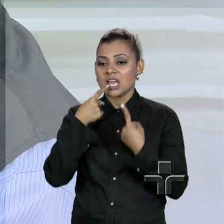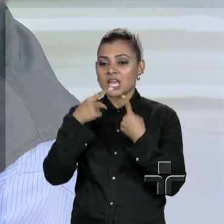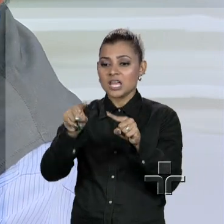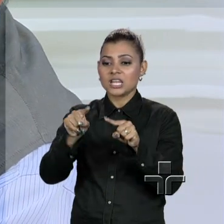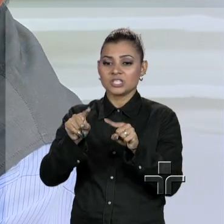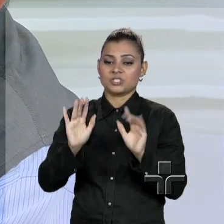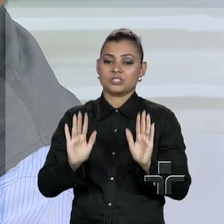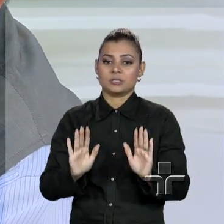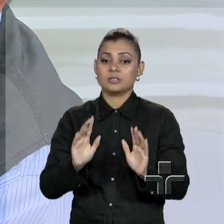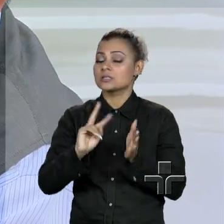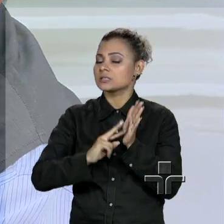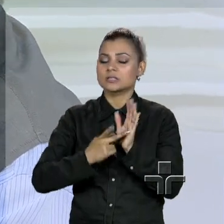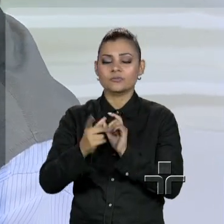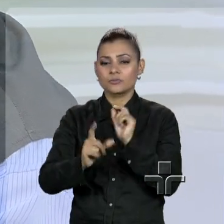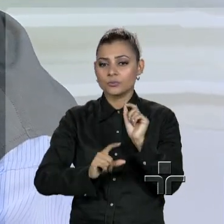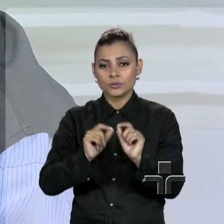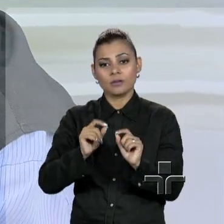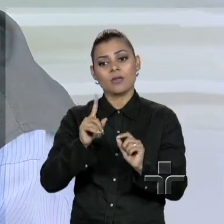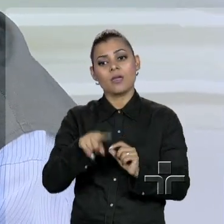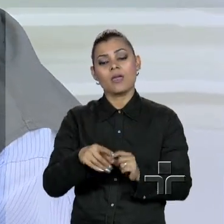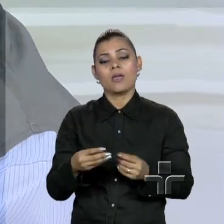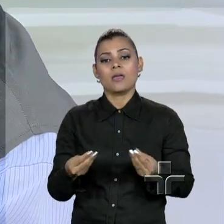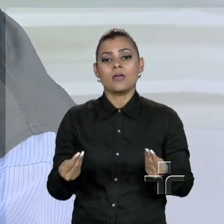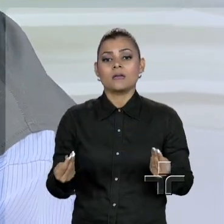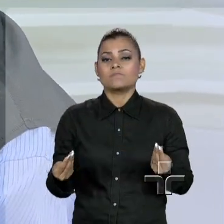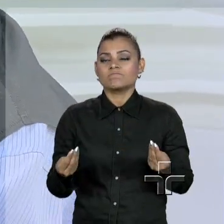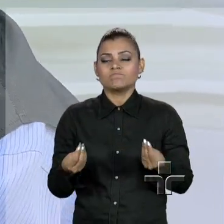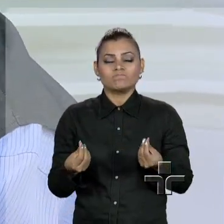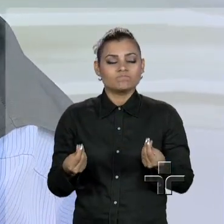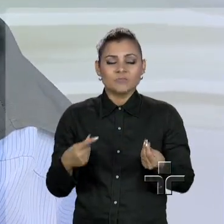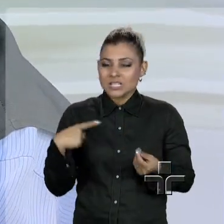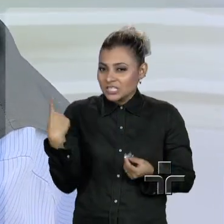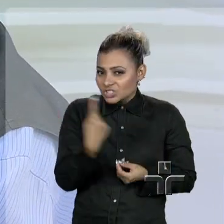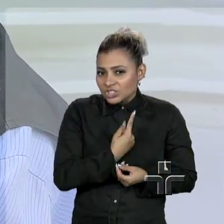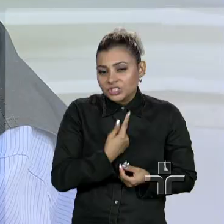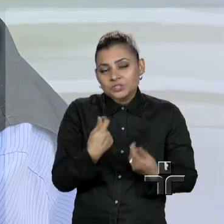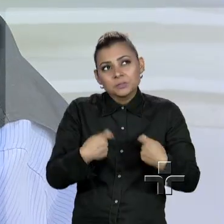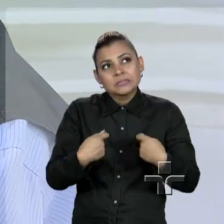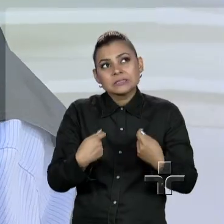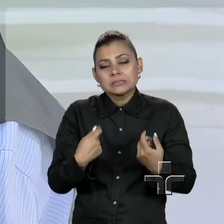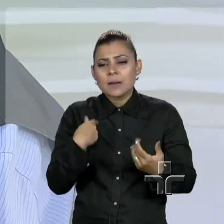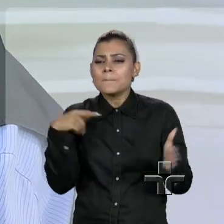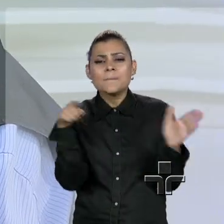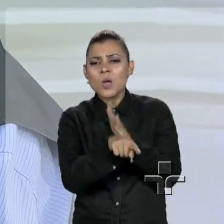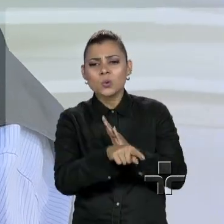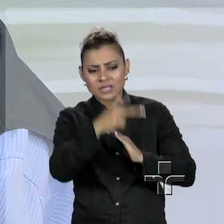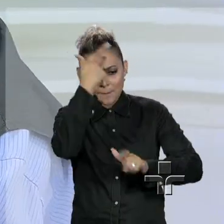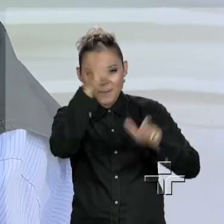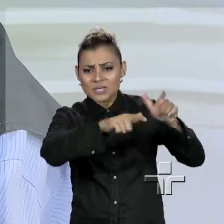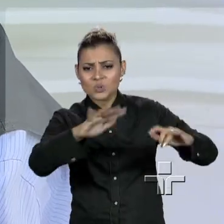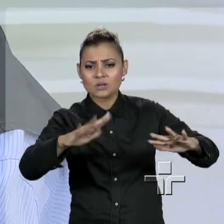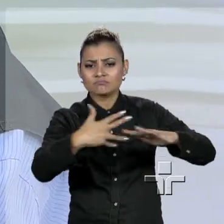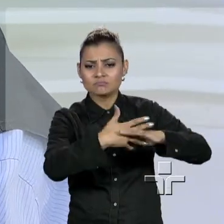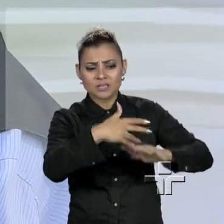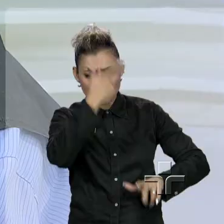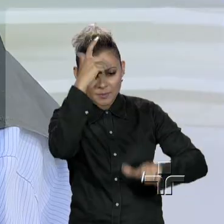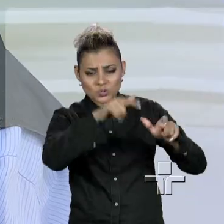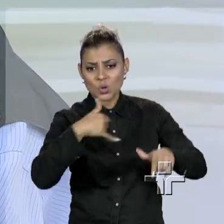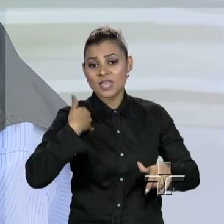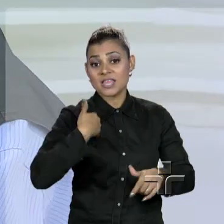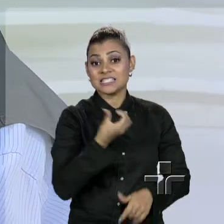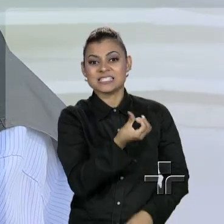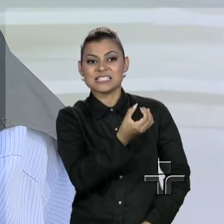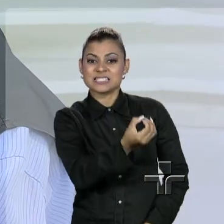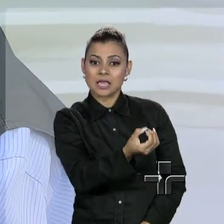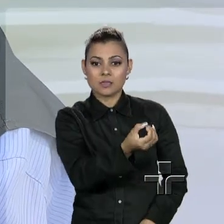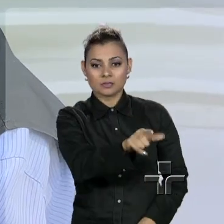na prestação continuada. Eu acho que nós devíamos perguntar para o cidadão de 60 anos, que